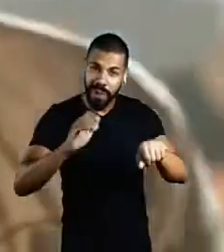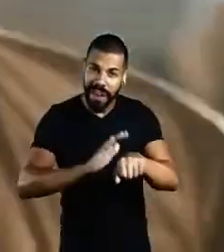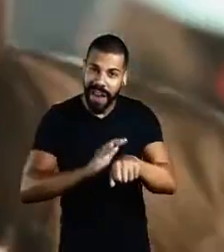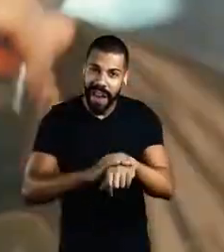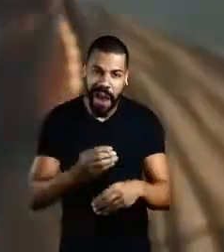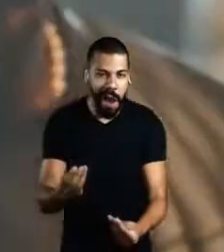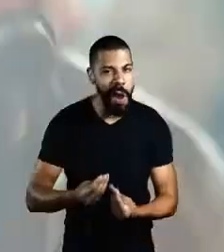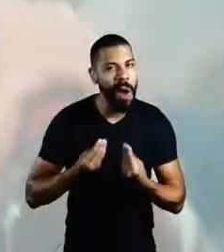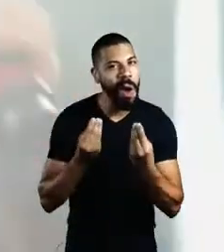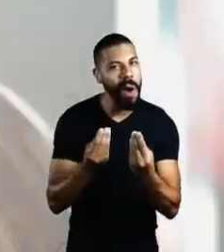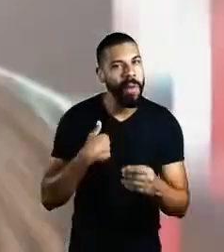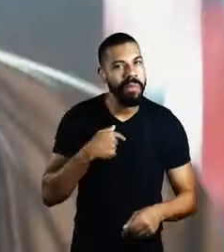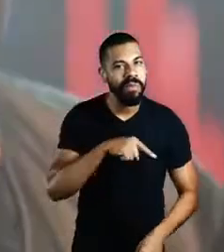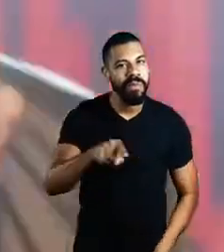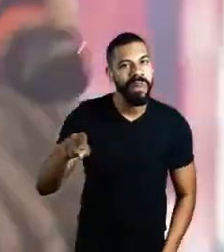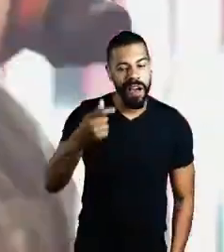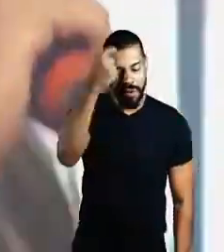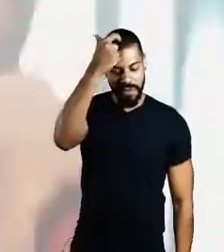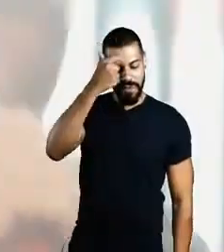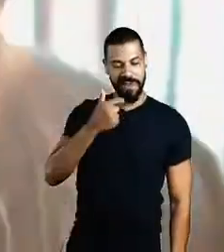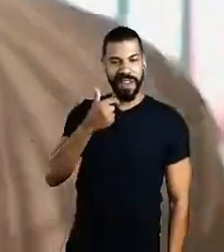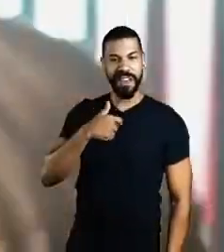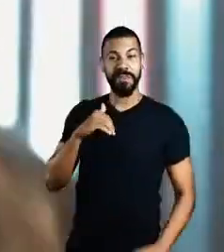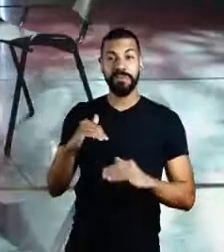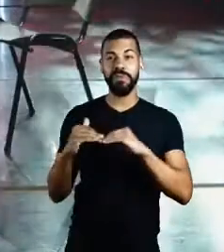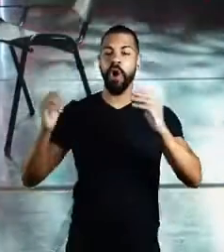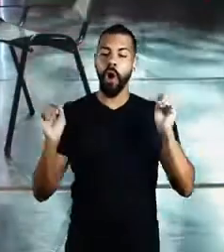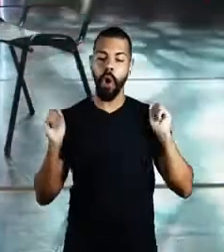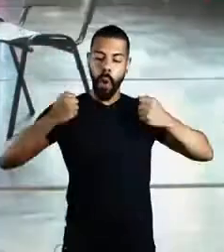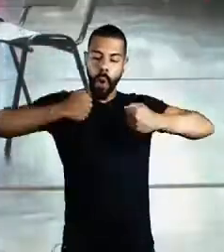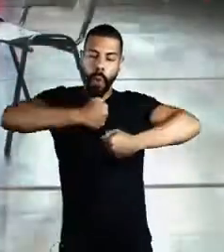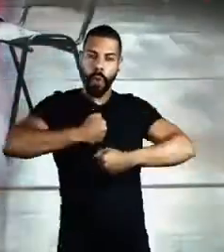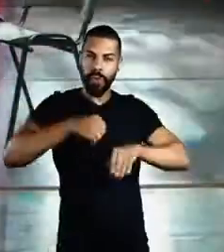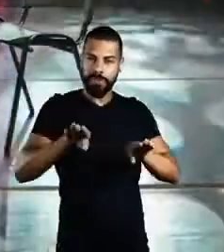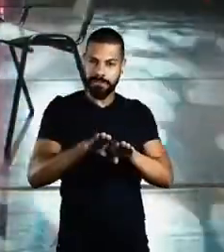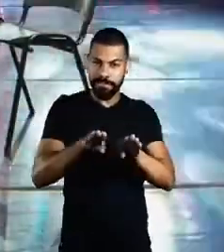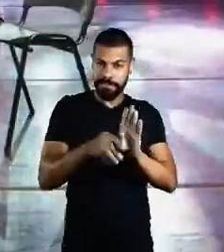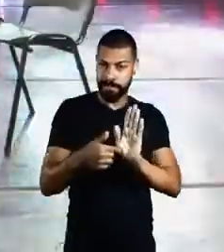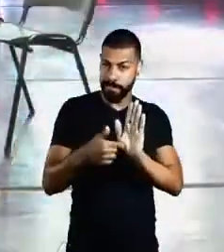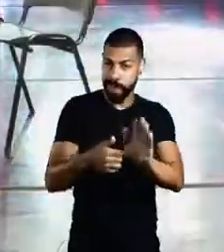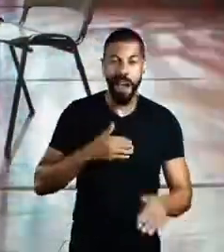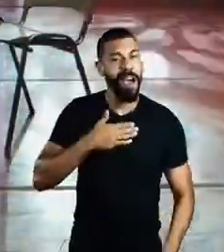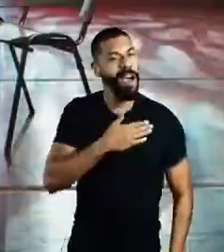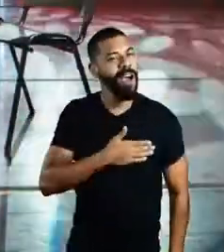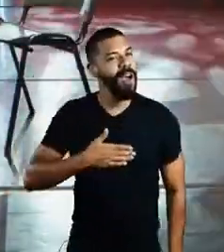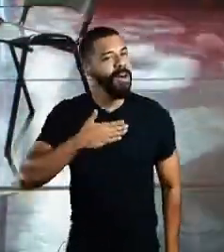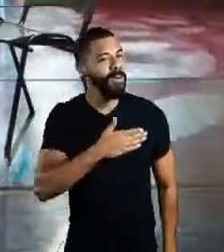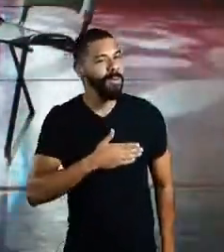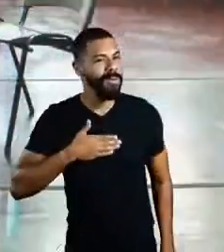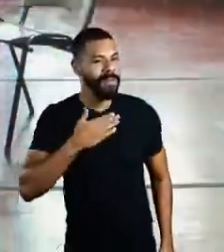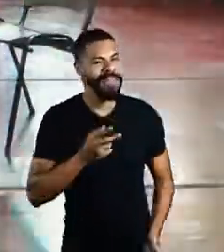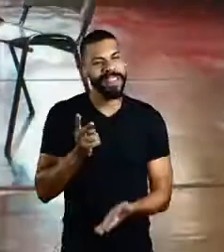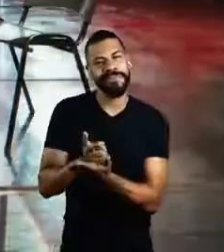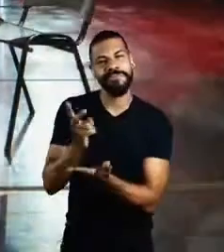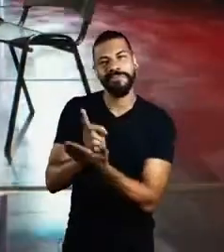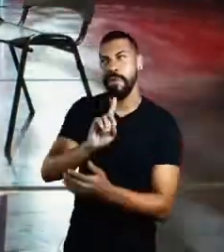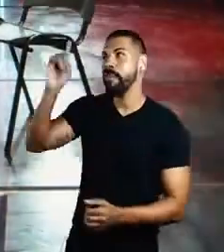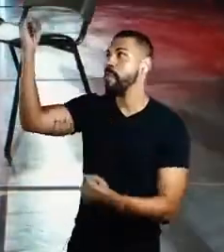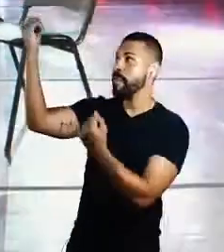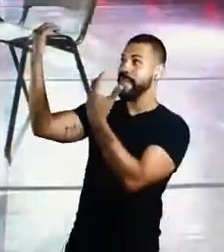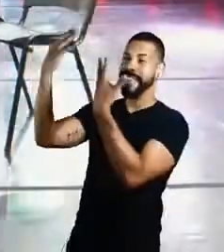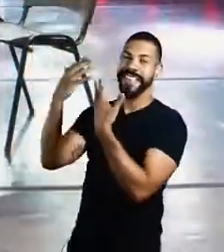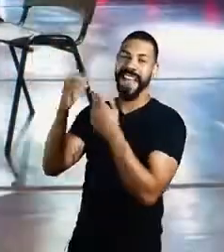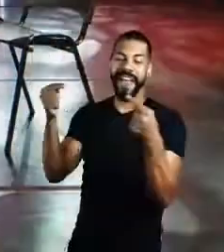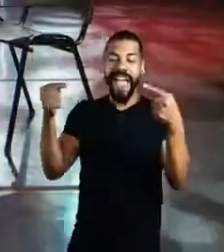incomodo. Corrente do difusão por cima do moletom. Não é ostentar, é gostar do que é bom. Sou por Deus iluminado e a rima